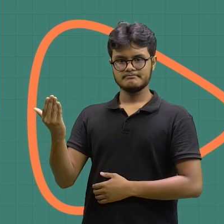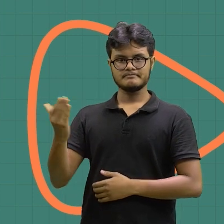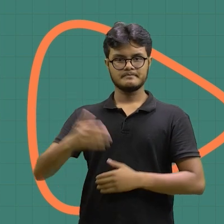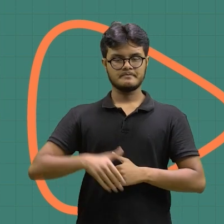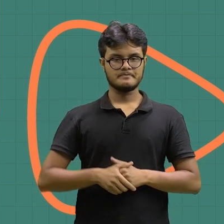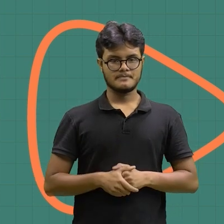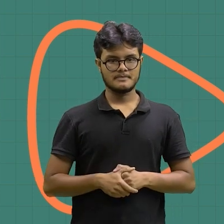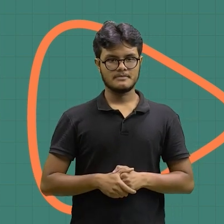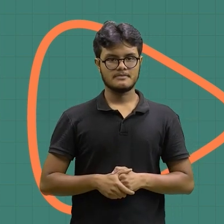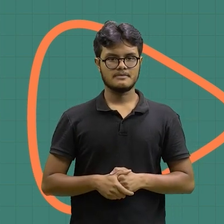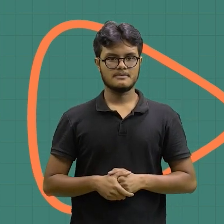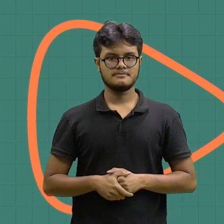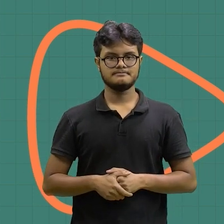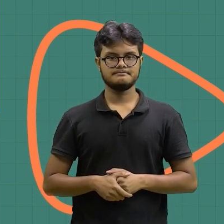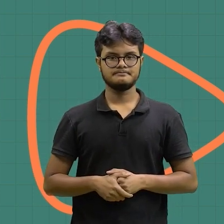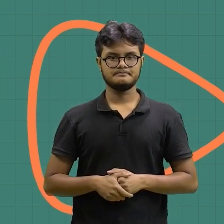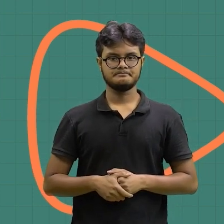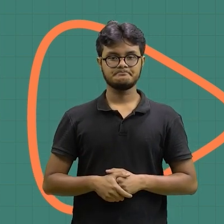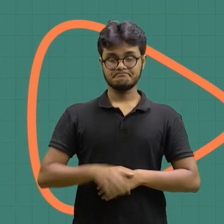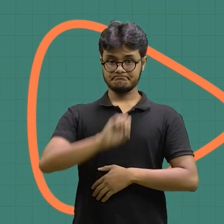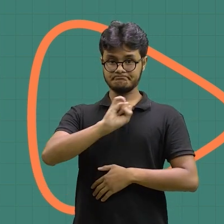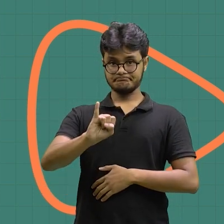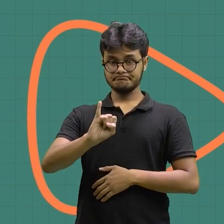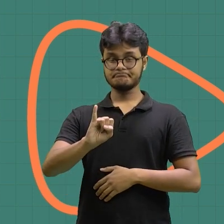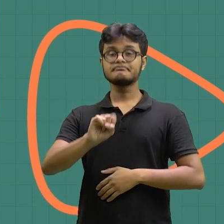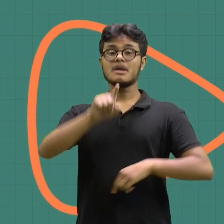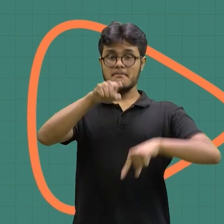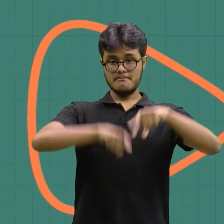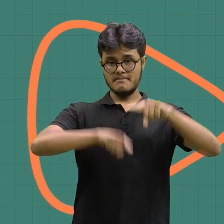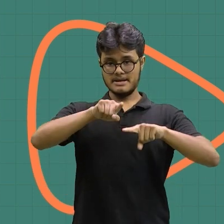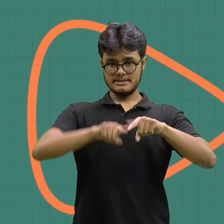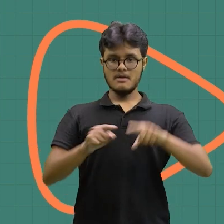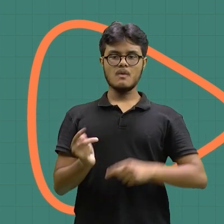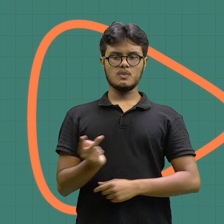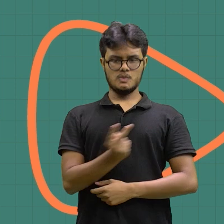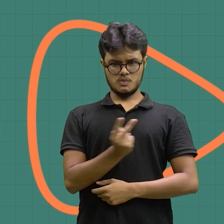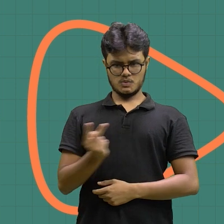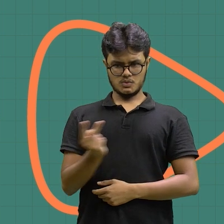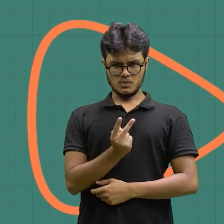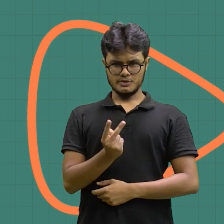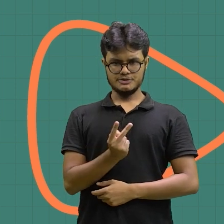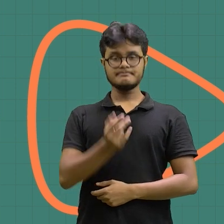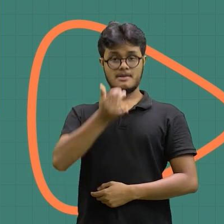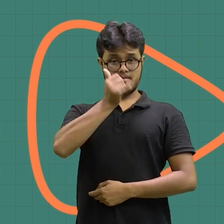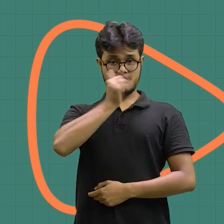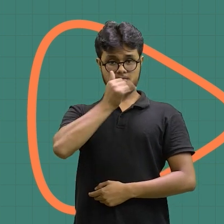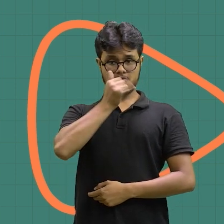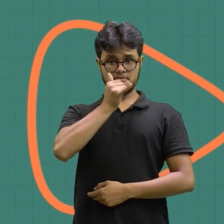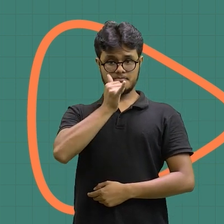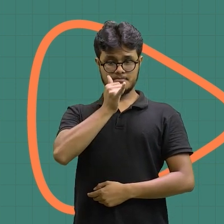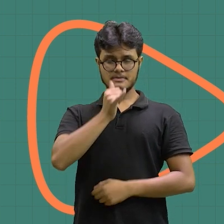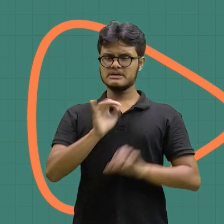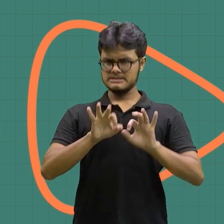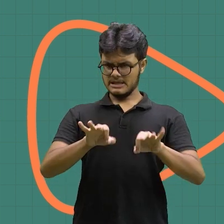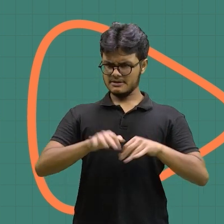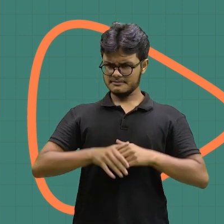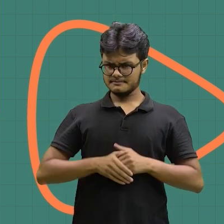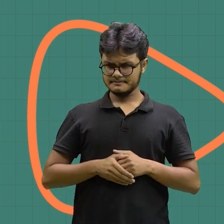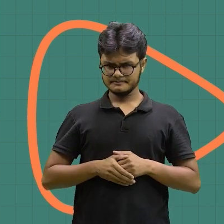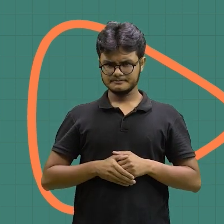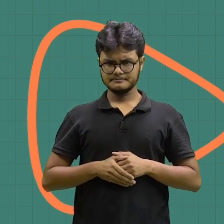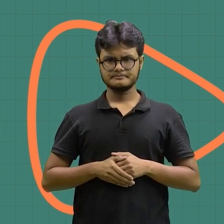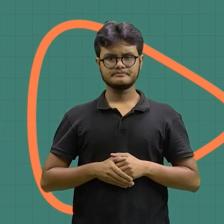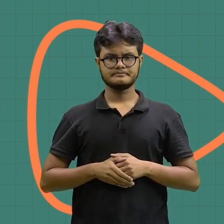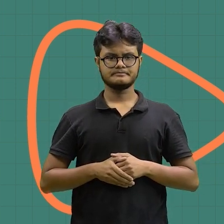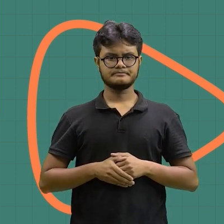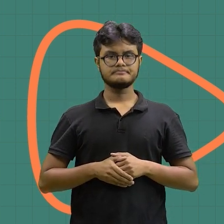UFSC. Considere 2 corpos sólidos envolvidos em processos de eletrização. Um dos fatores que podem ser